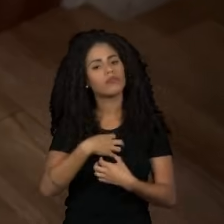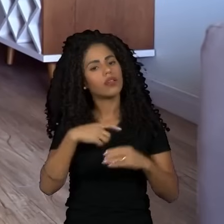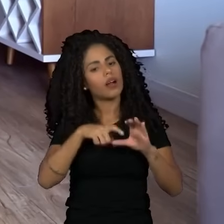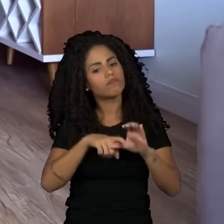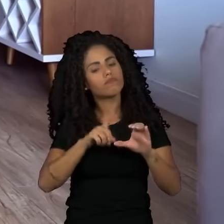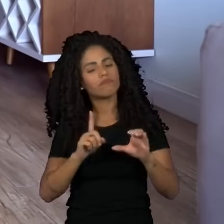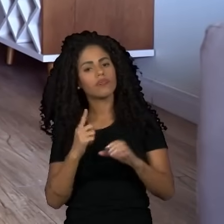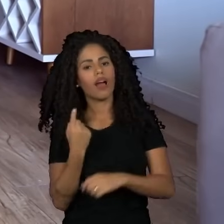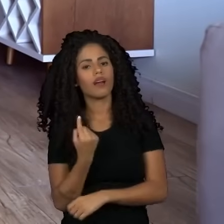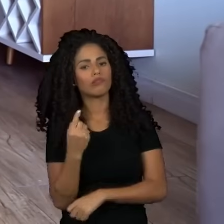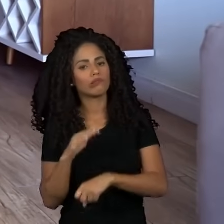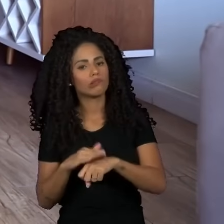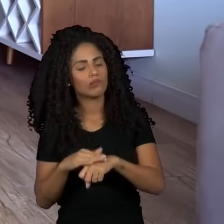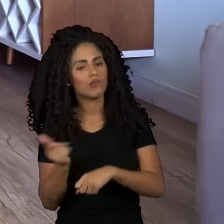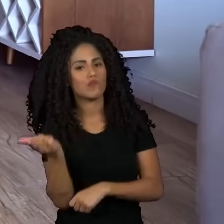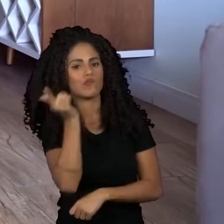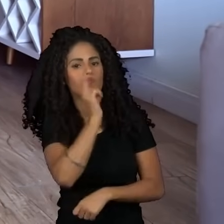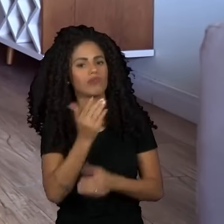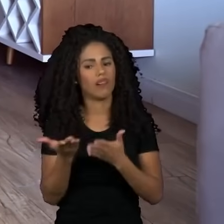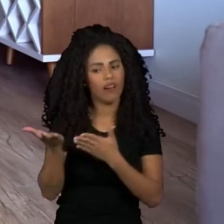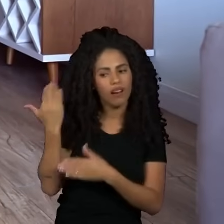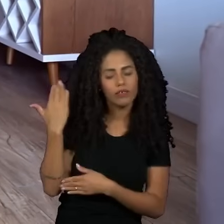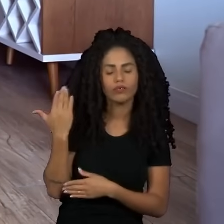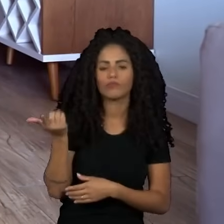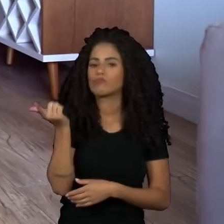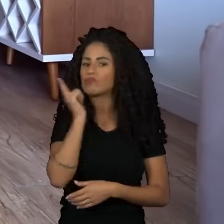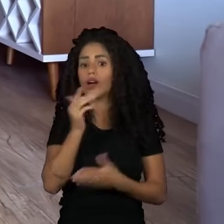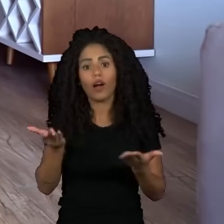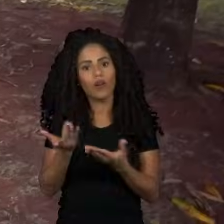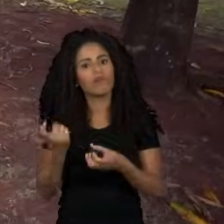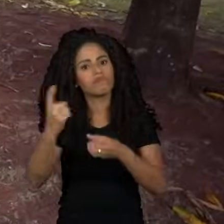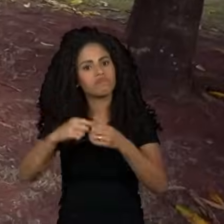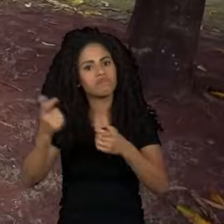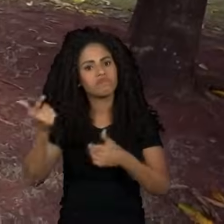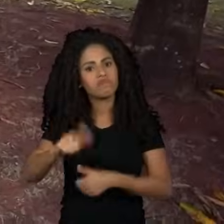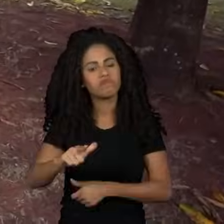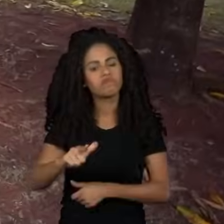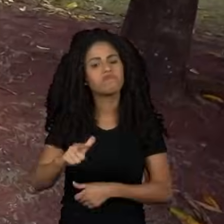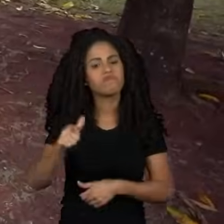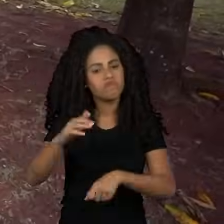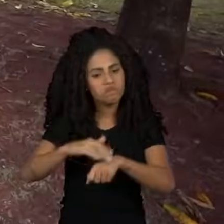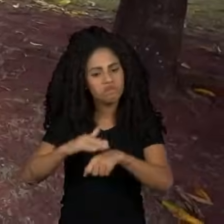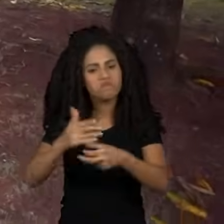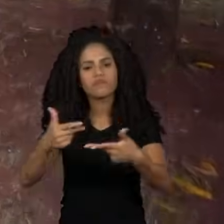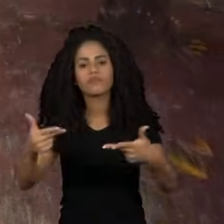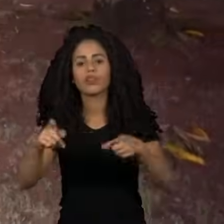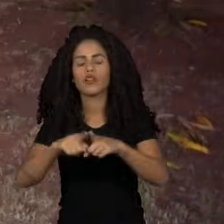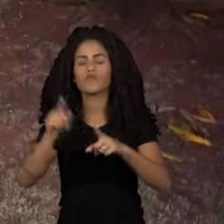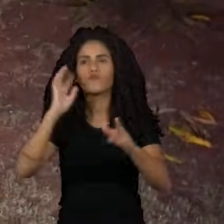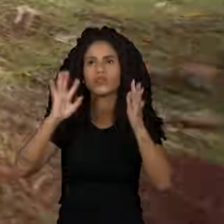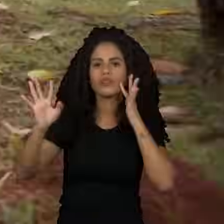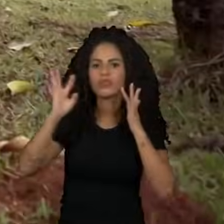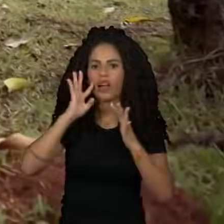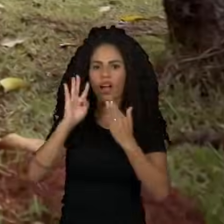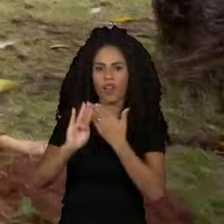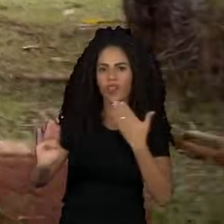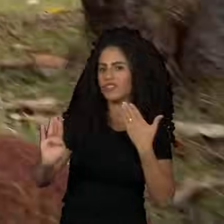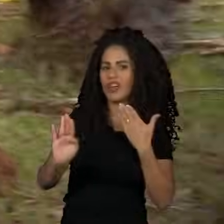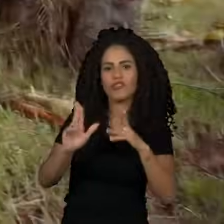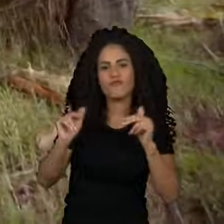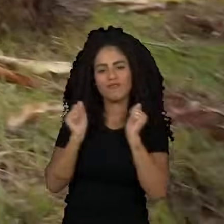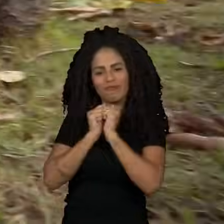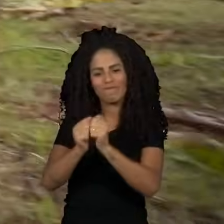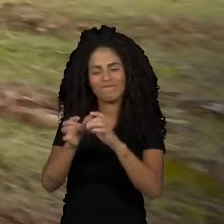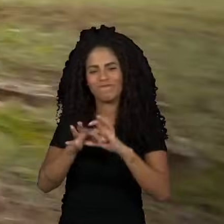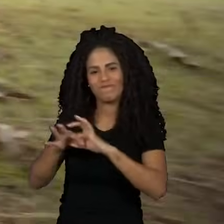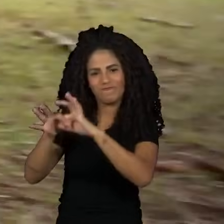de volta. Tudo que eu deixei de fazer, ele tá me trazendo isso de volta. Eu não consigo mais imaginar a minha vida sem ele. Alt,